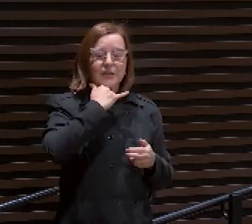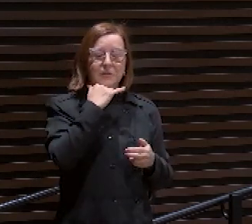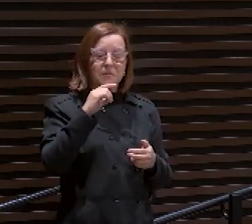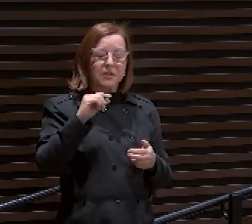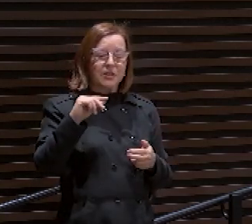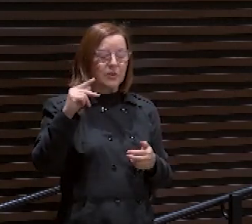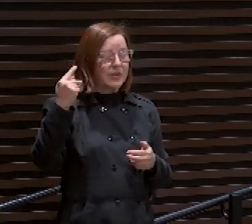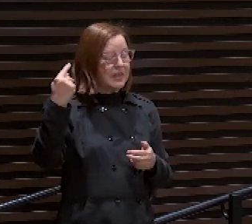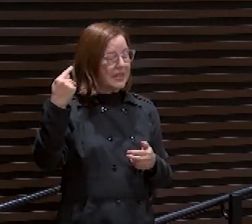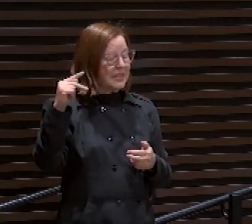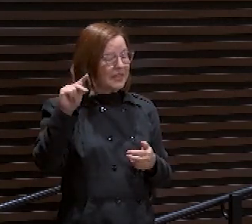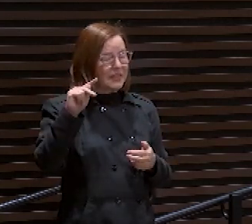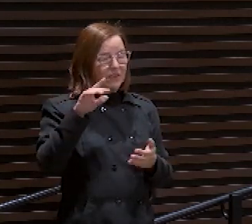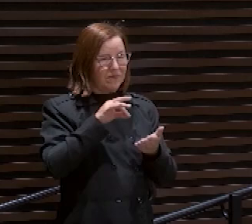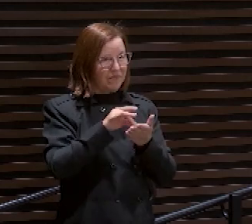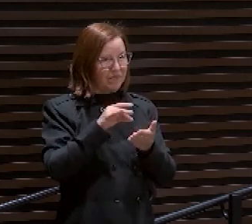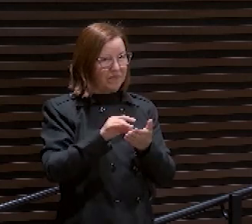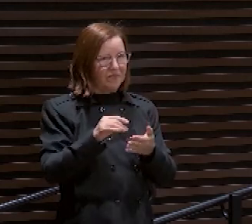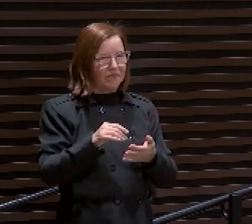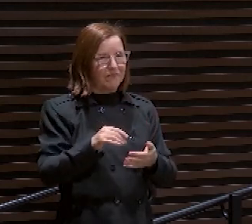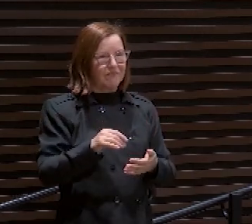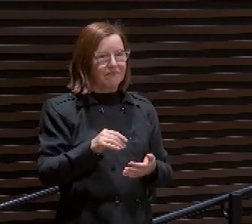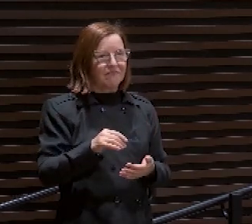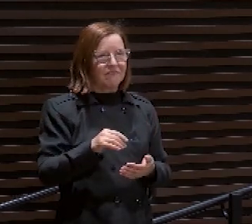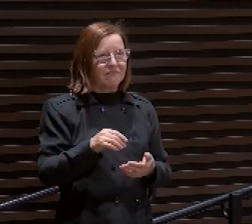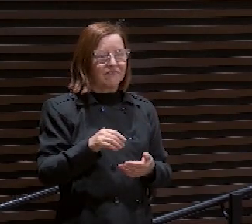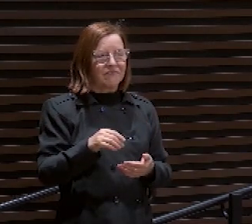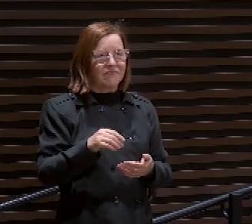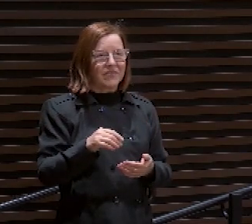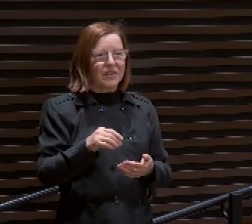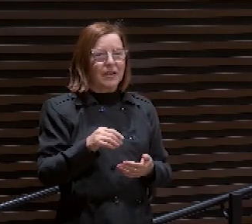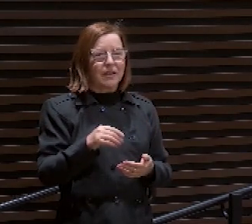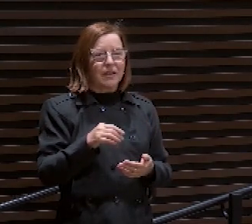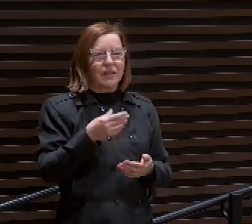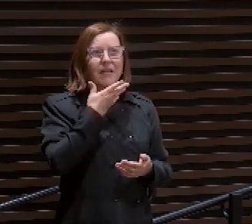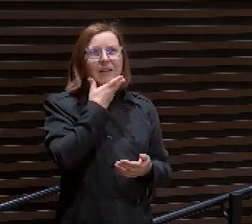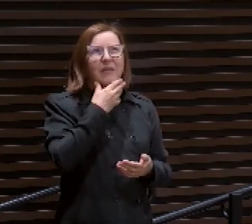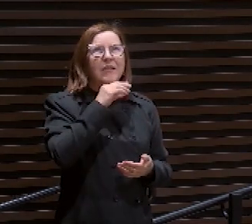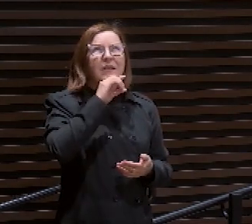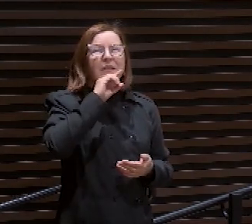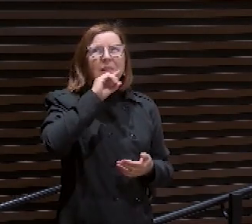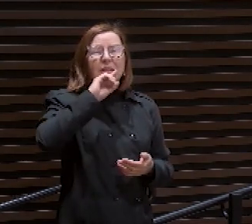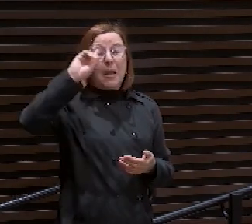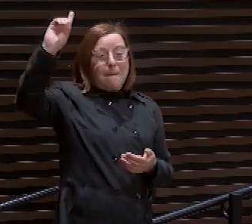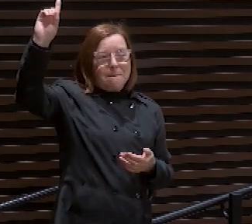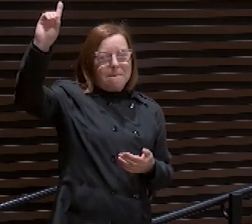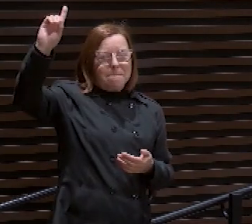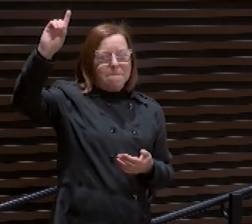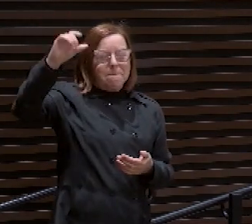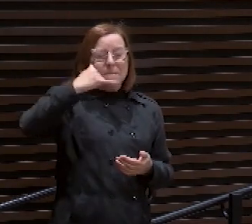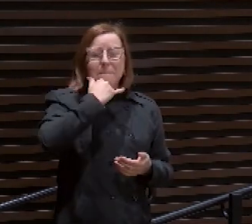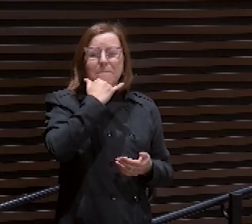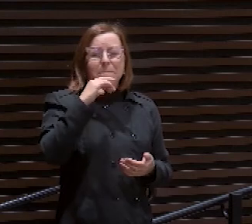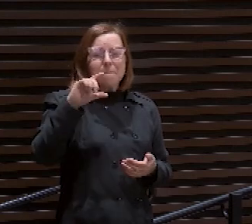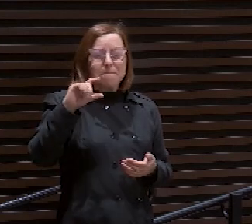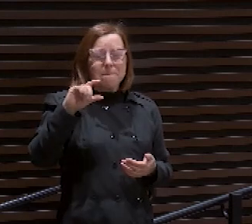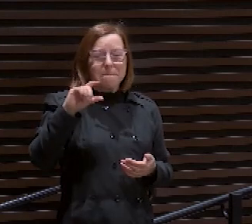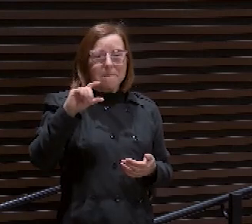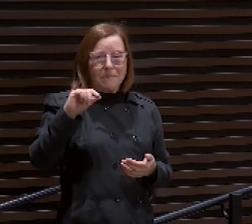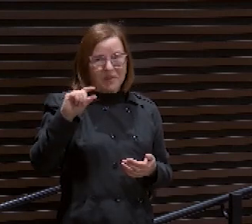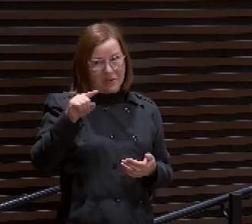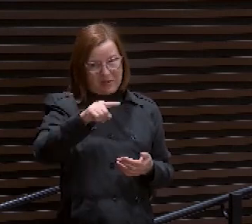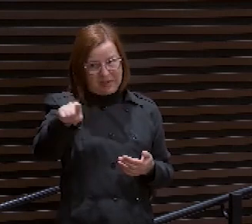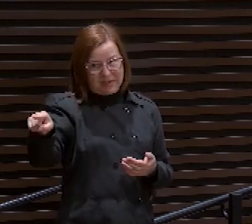opositores. Pai, perdoa-lhes, porque não sabem o que fazem. Ele não revidou os insultos e ele entregou